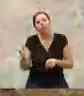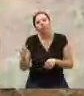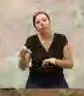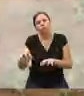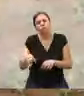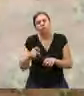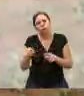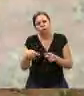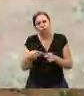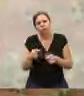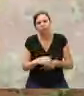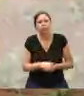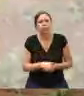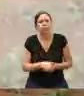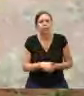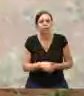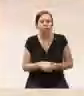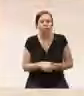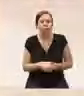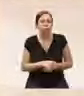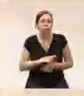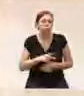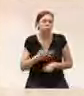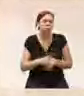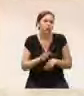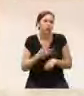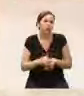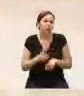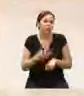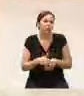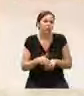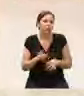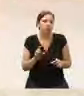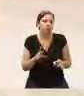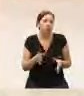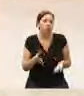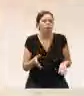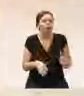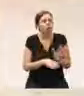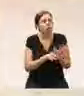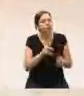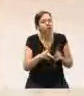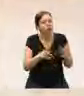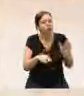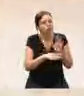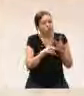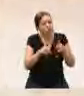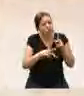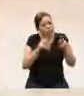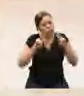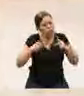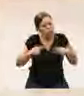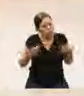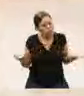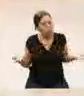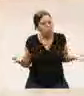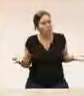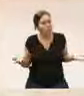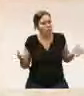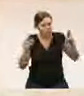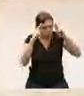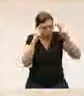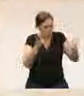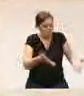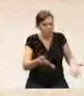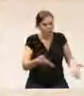O objetivo da fraternidade não é praticar a caridade, e sim resgatar a dignidade do ser humano. Então, nos locais onde